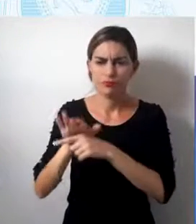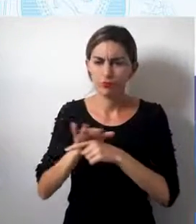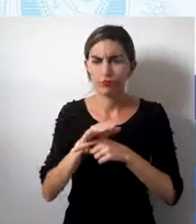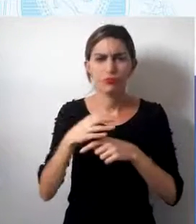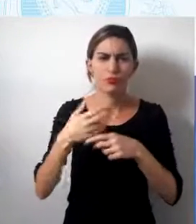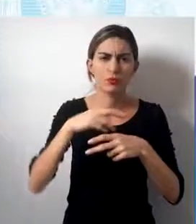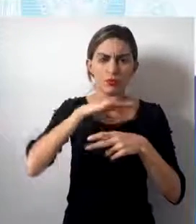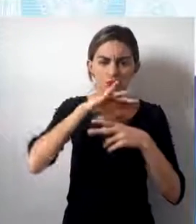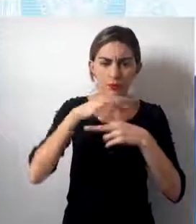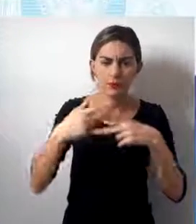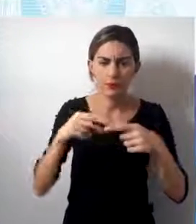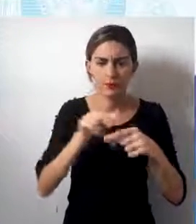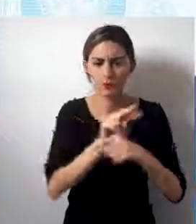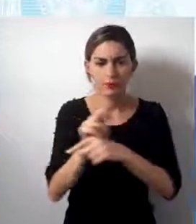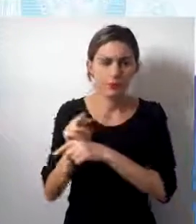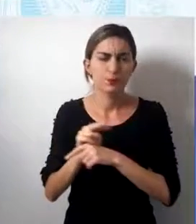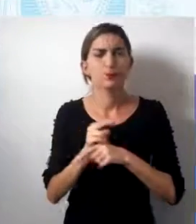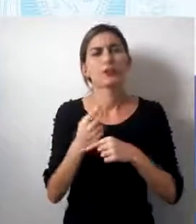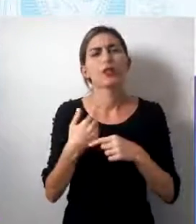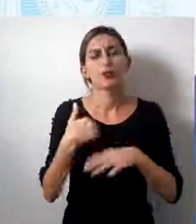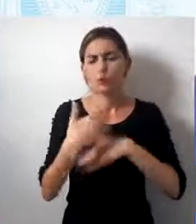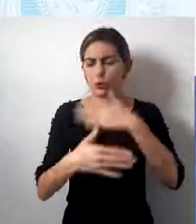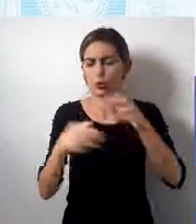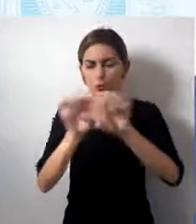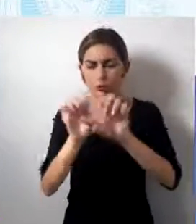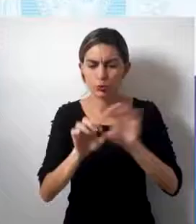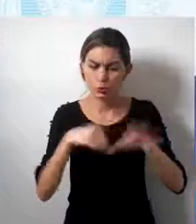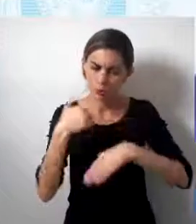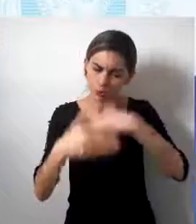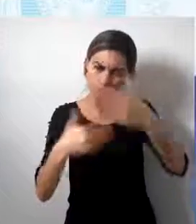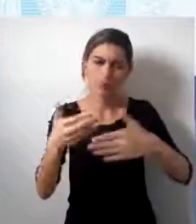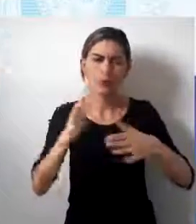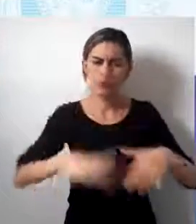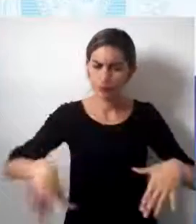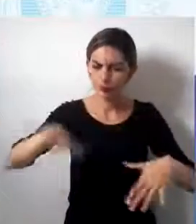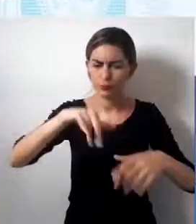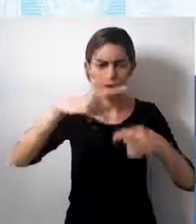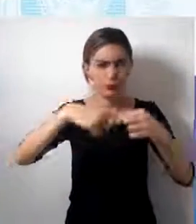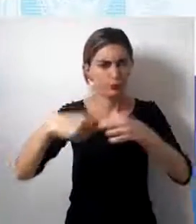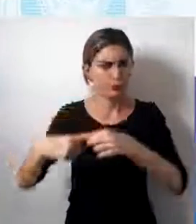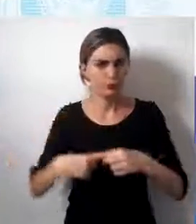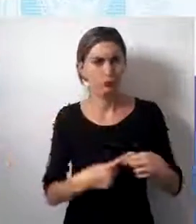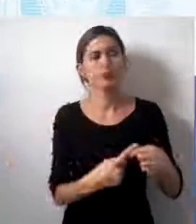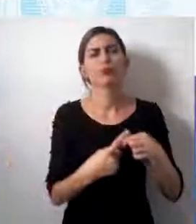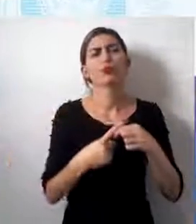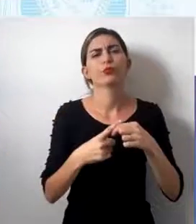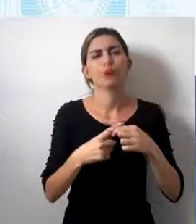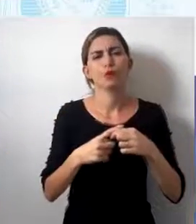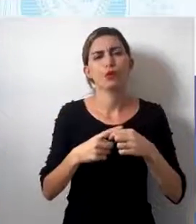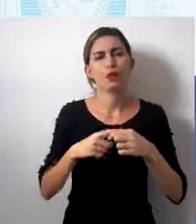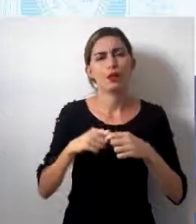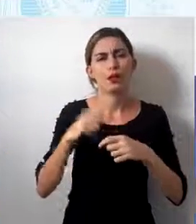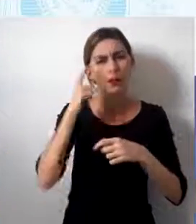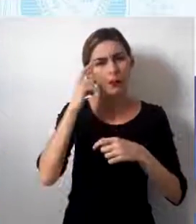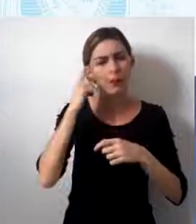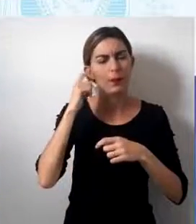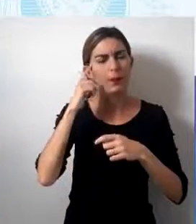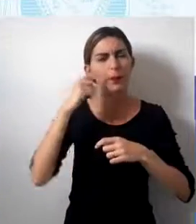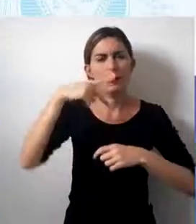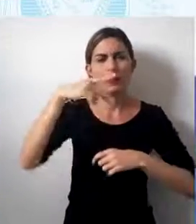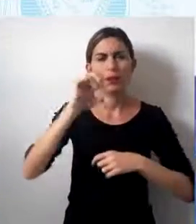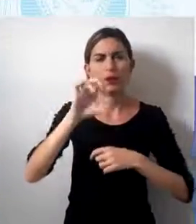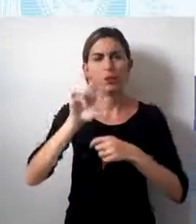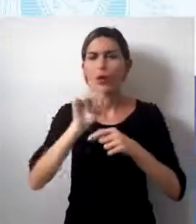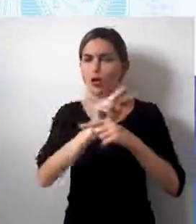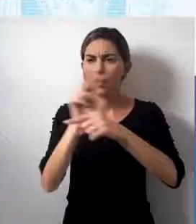era interessante que a estrutura que se desenvolvia nessa região do interior, baseada na atividade da